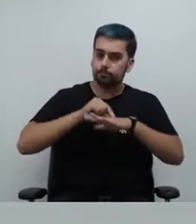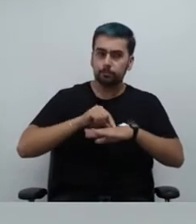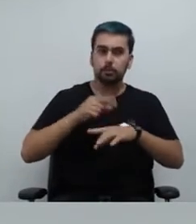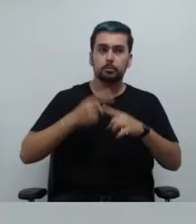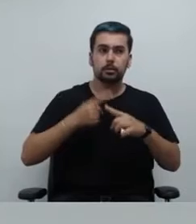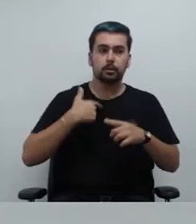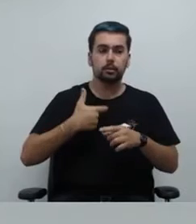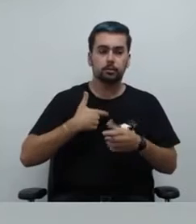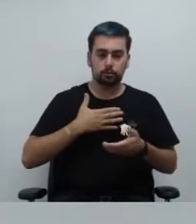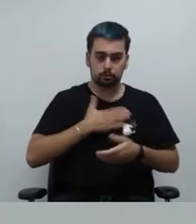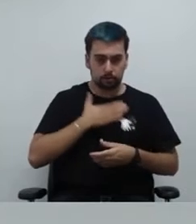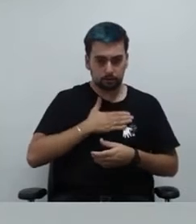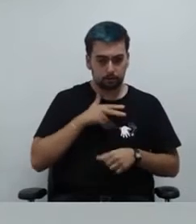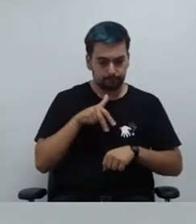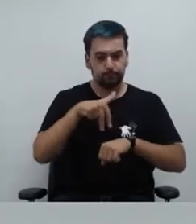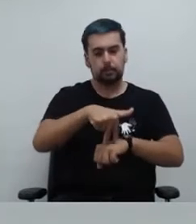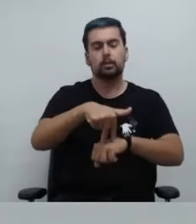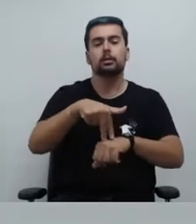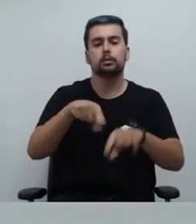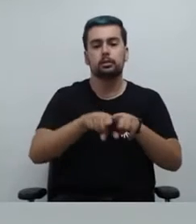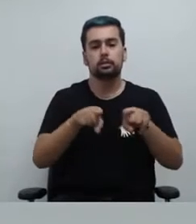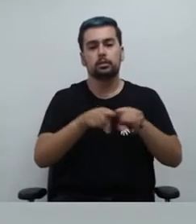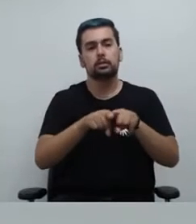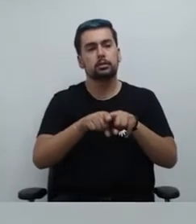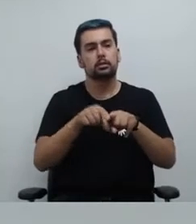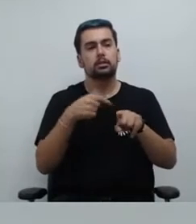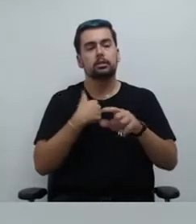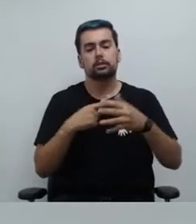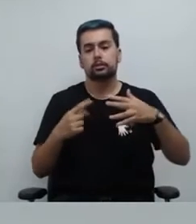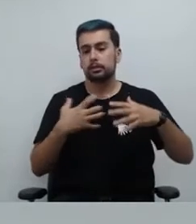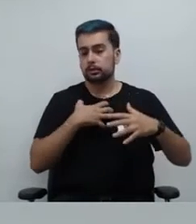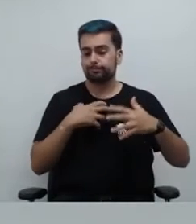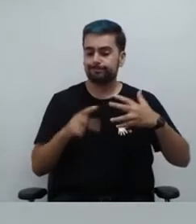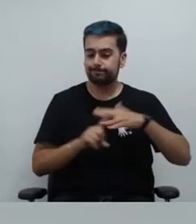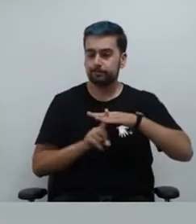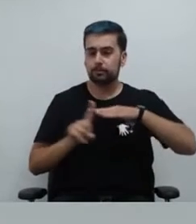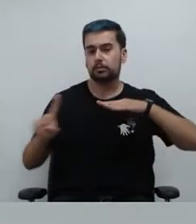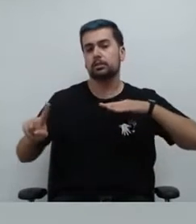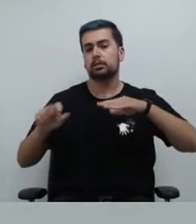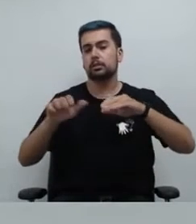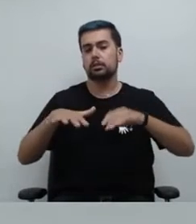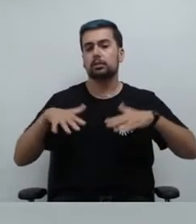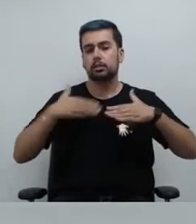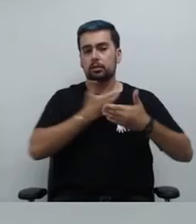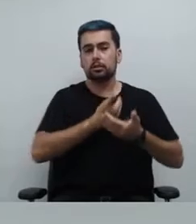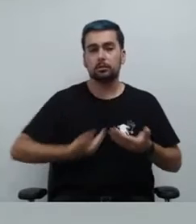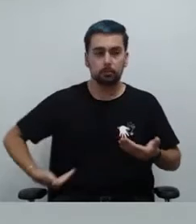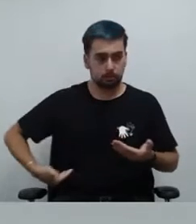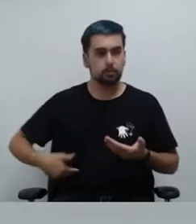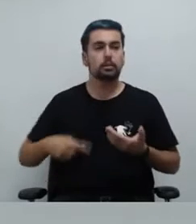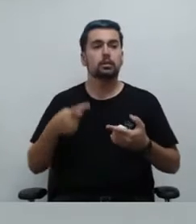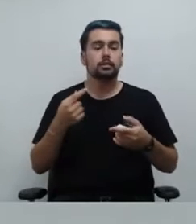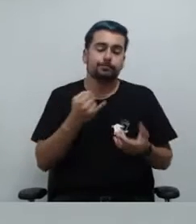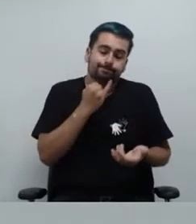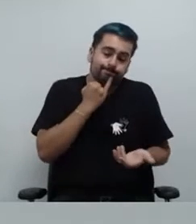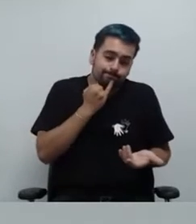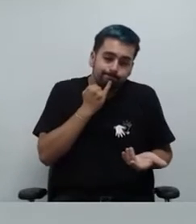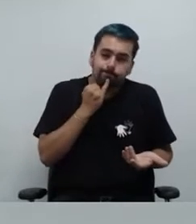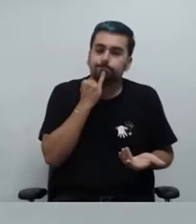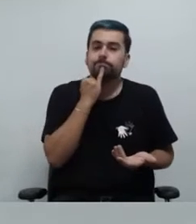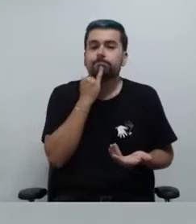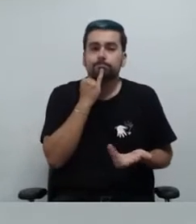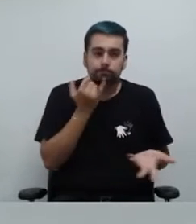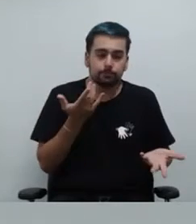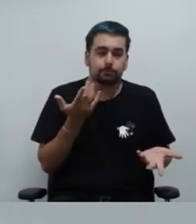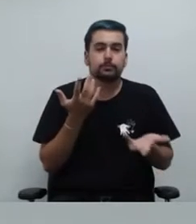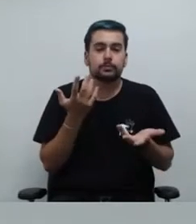dessa audiência. Então, eu gostaria de dizer aqui que eu estou excluído dessa audiência pública, né, da ouvidoria, né, infelizmente, não sei